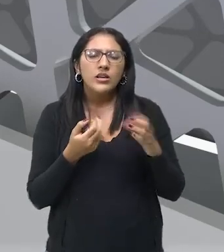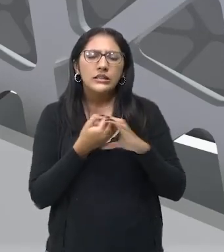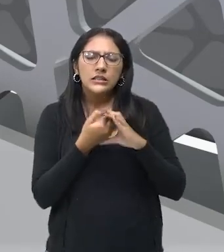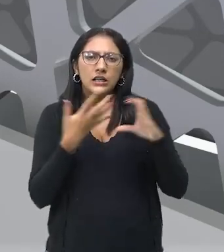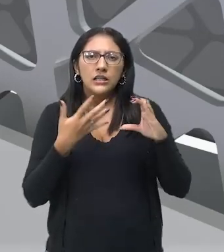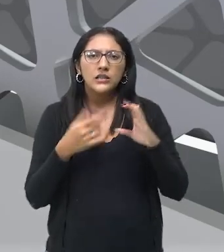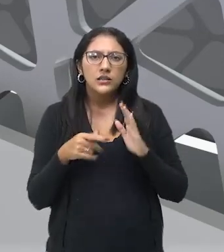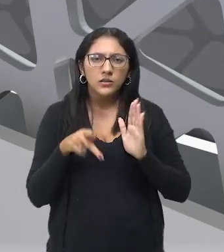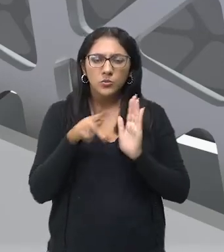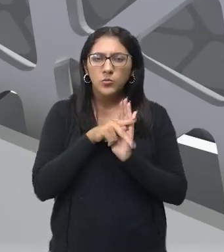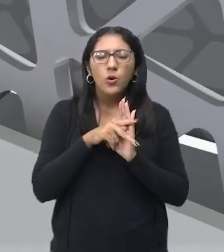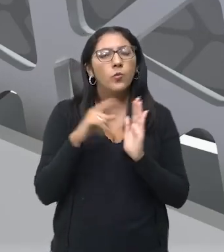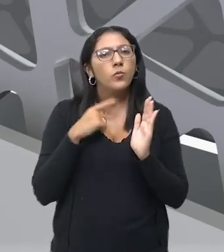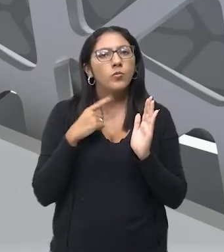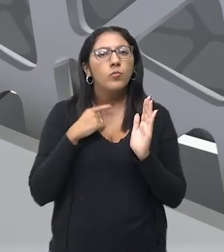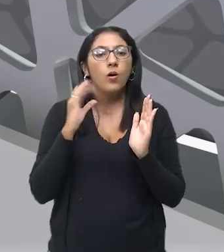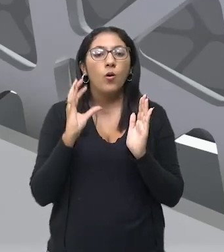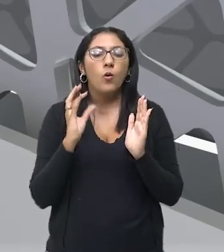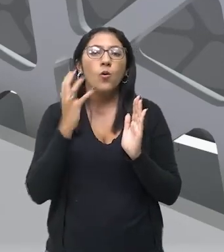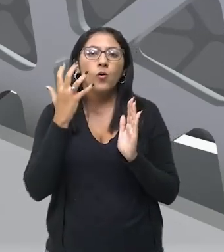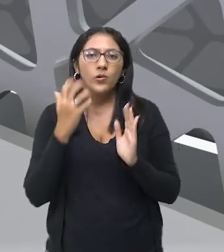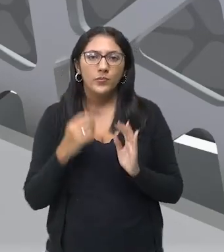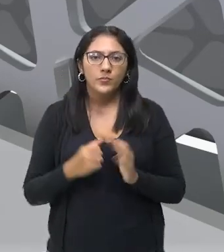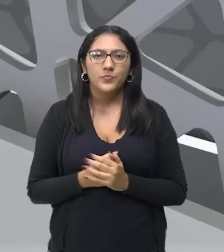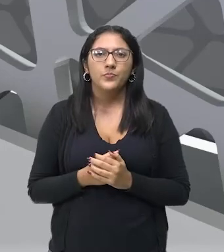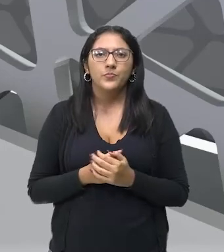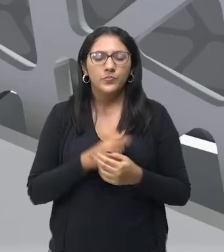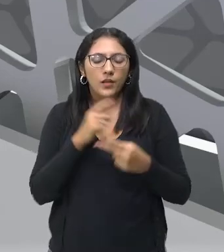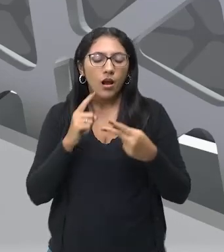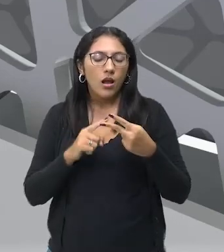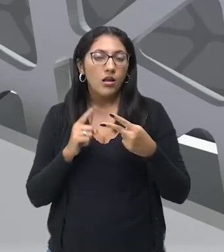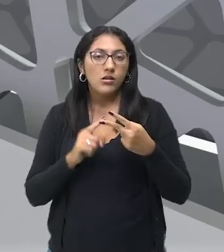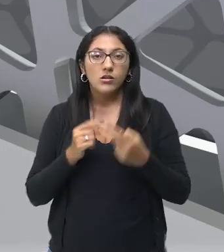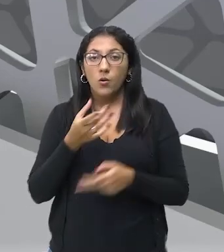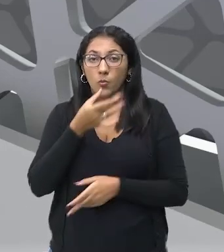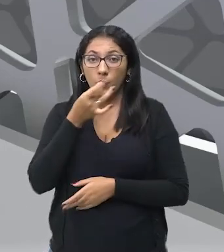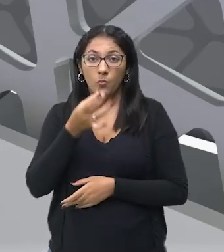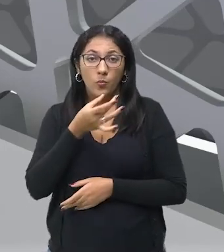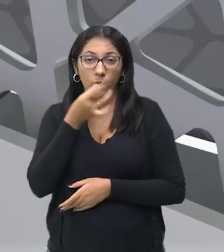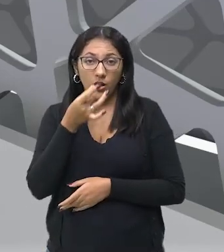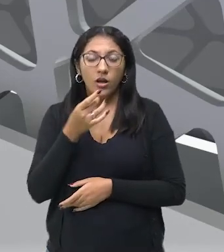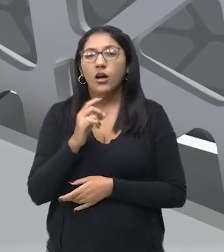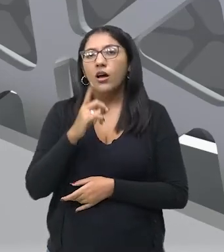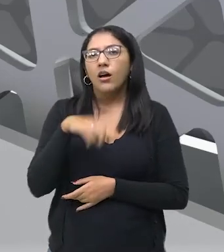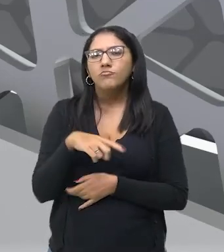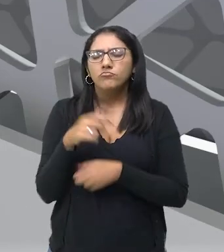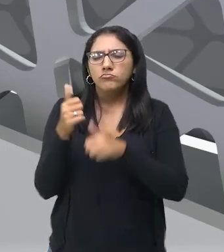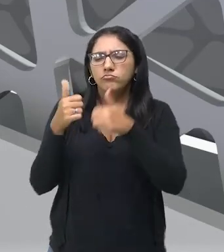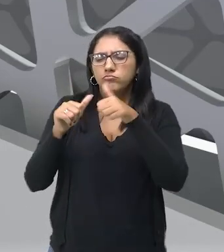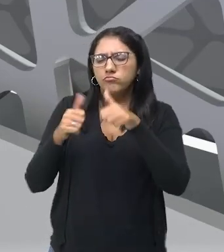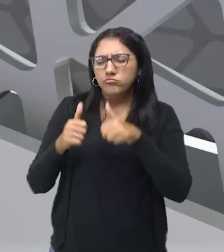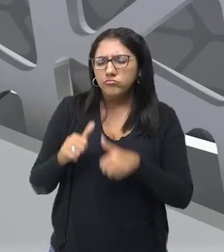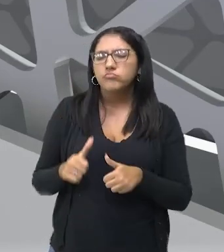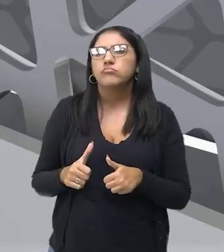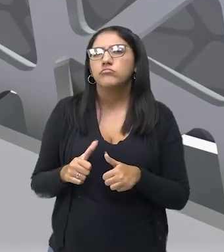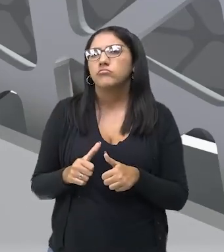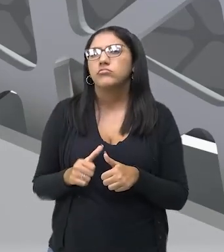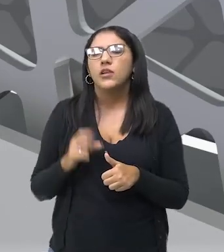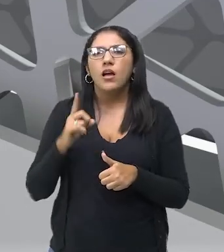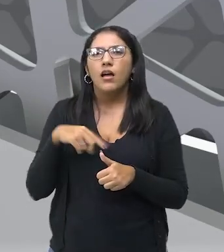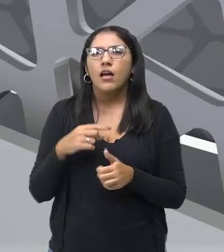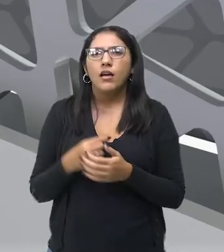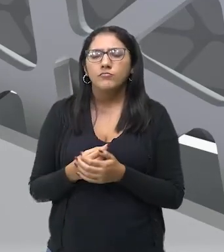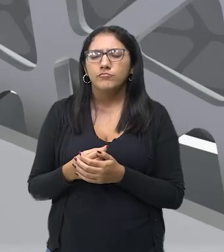a efetiva ocorrência daquela situação. A opinião é uma avaliação, a